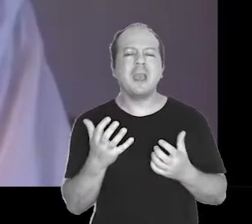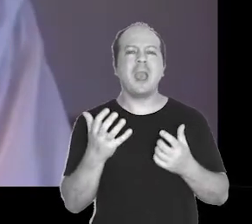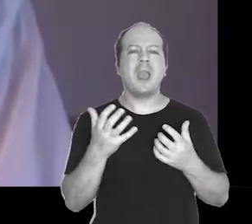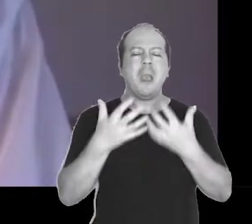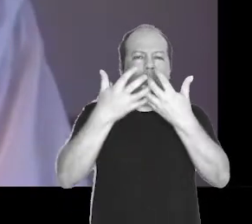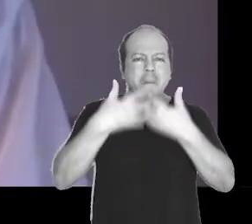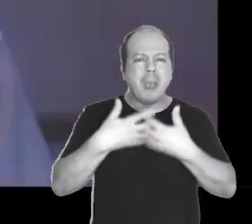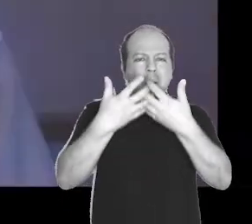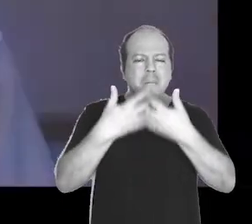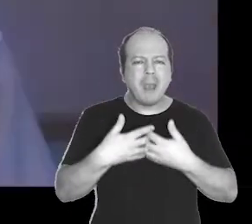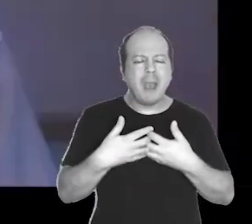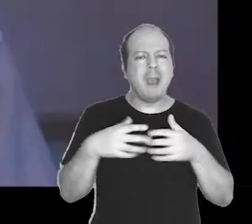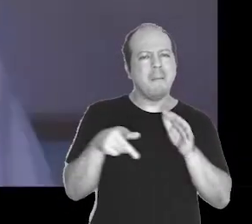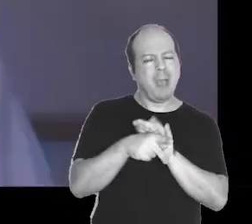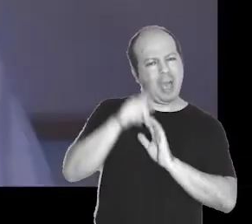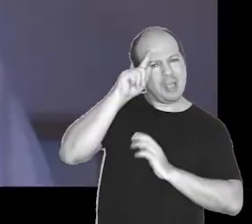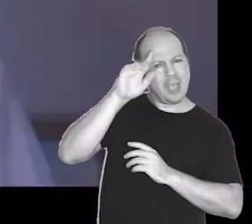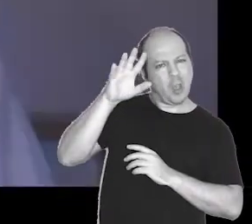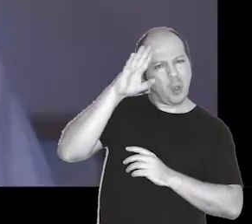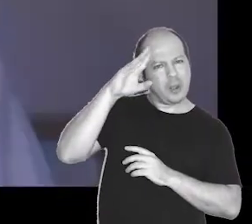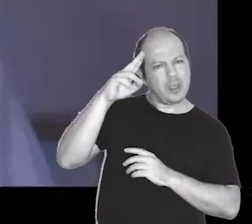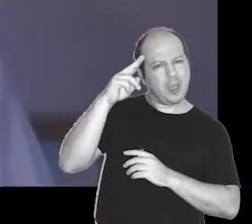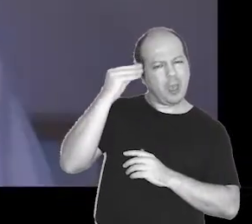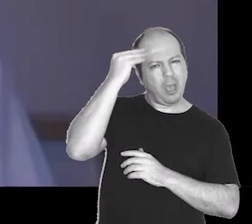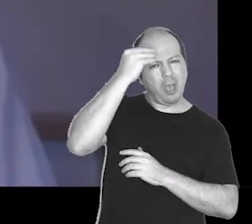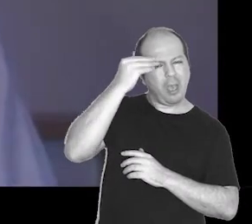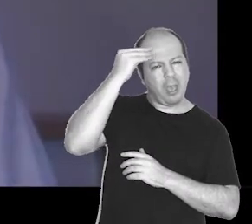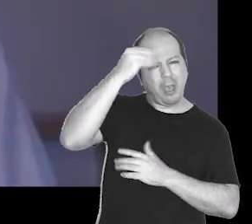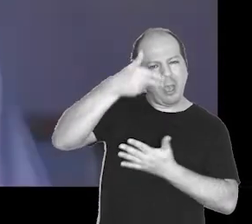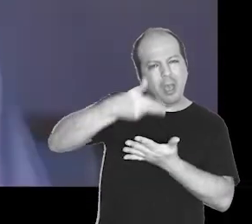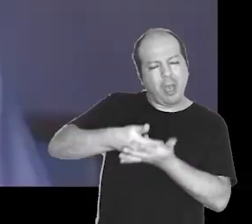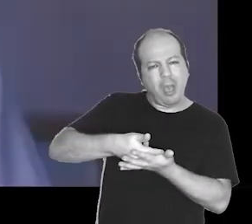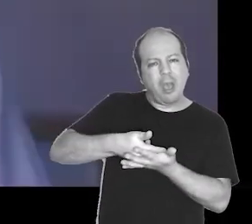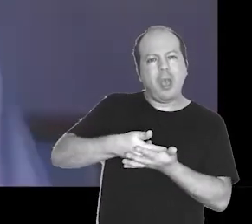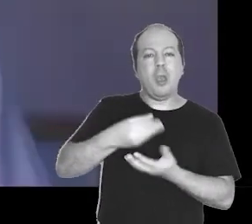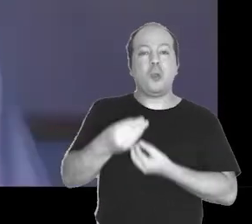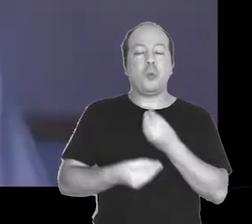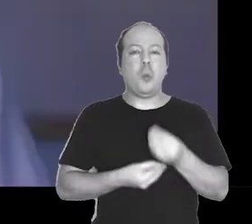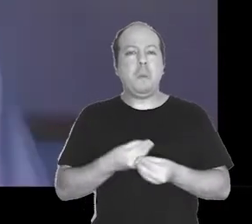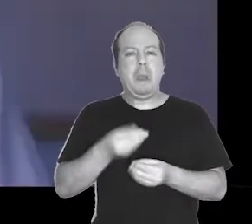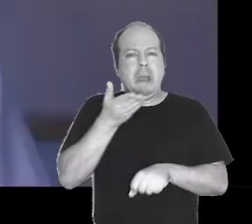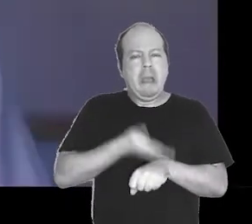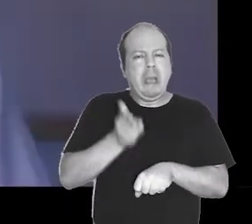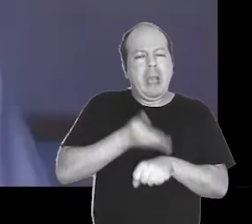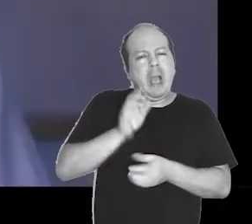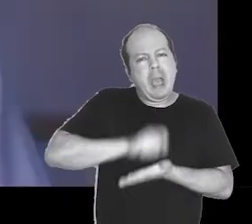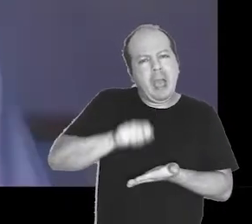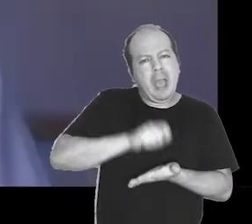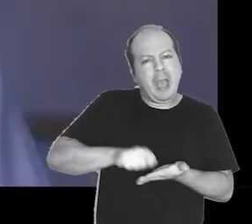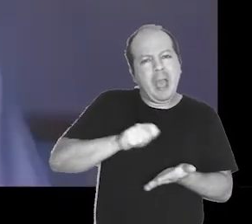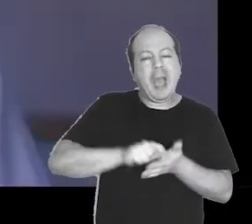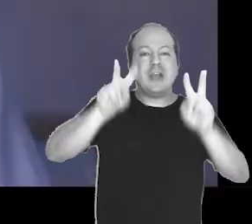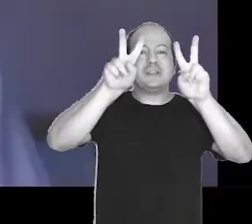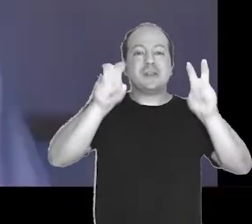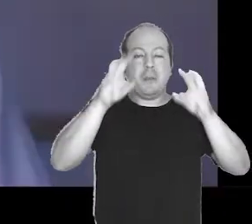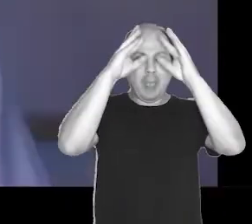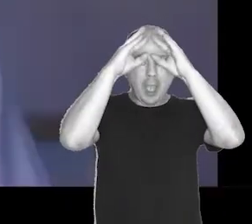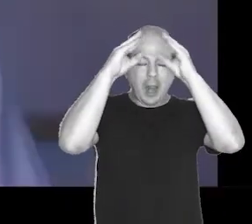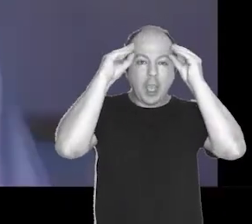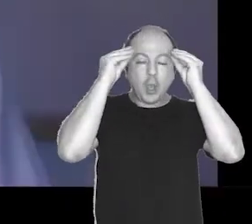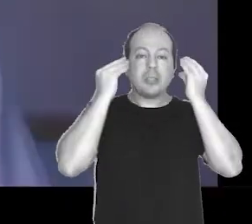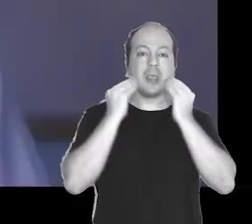manutenção da minha própria teoria psicanalítica, escrevendo um ensaio sobre Leonardo da Vinci, que tem mais